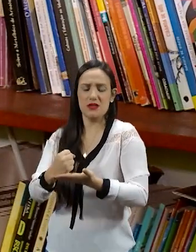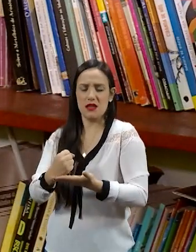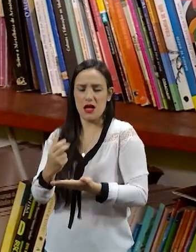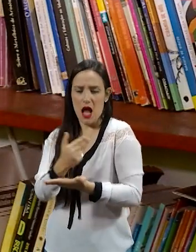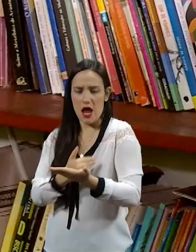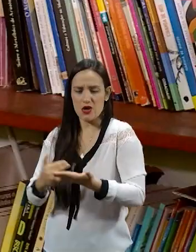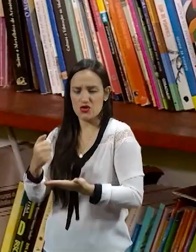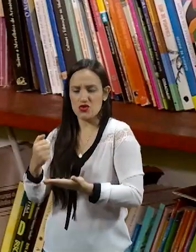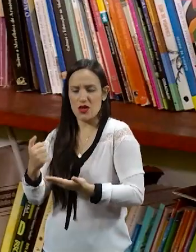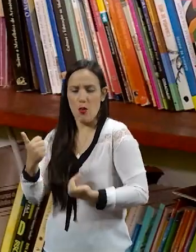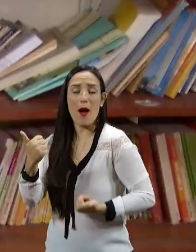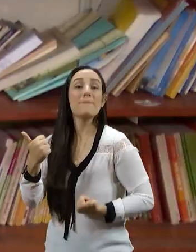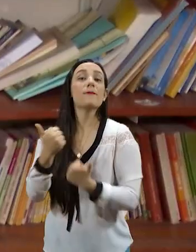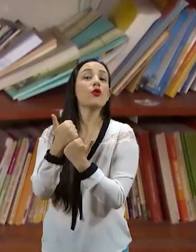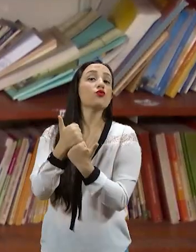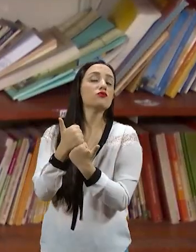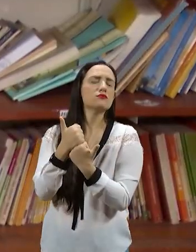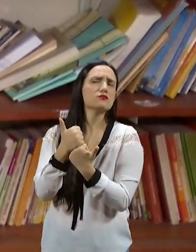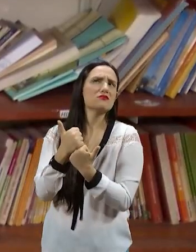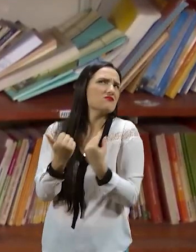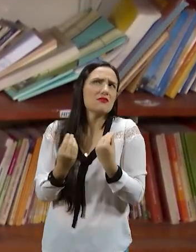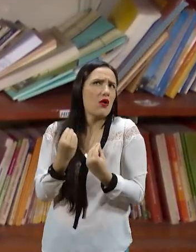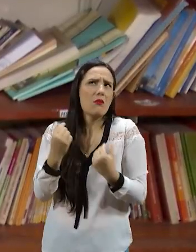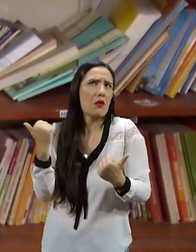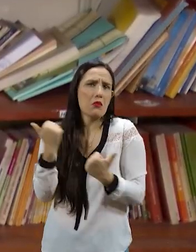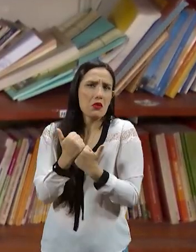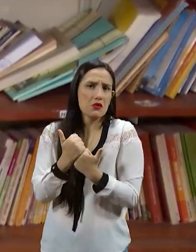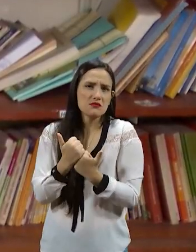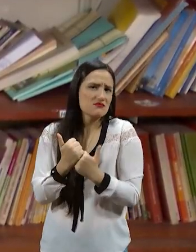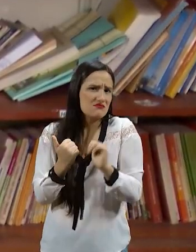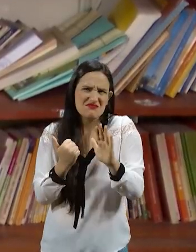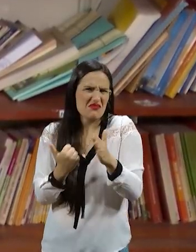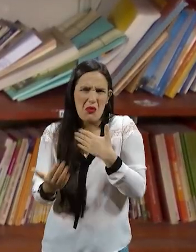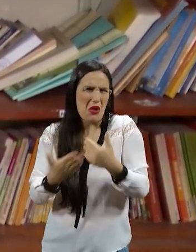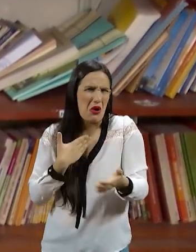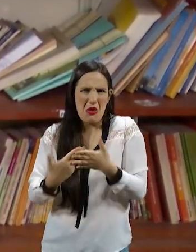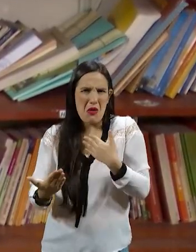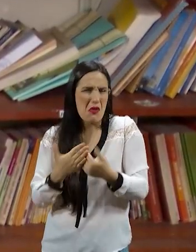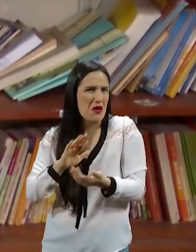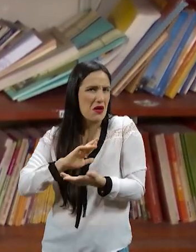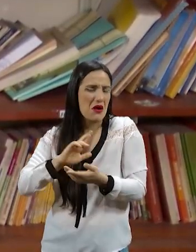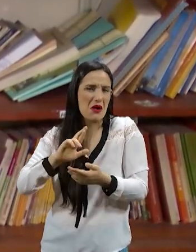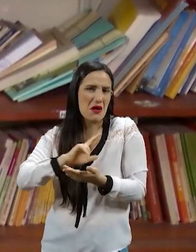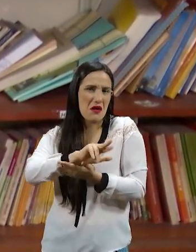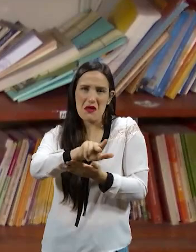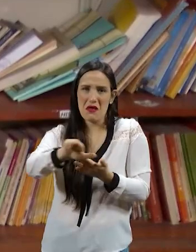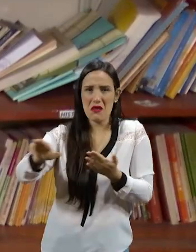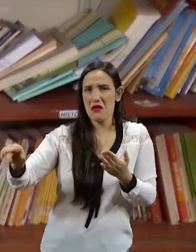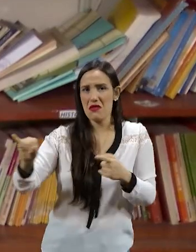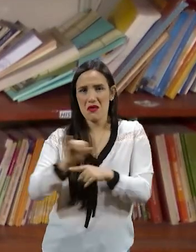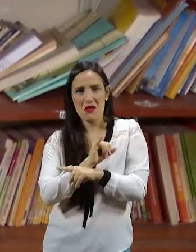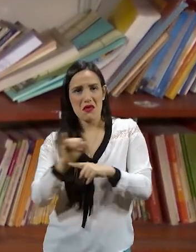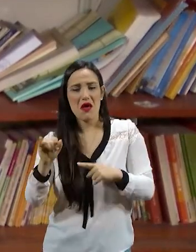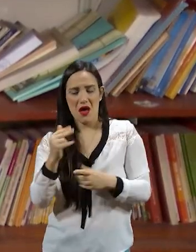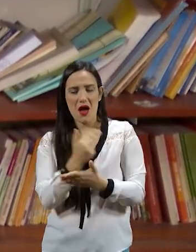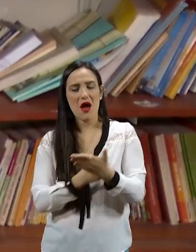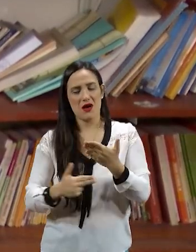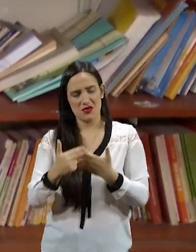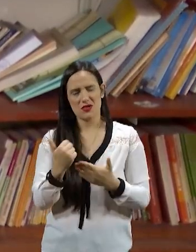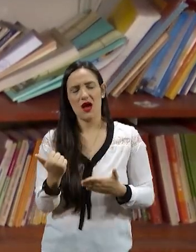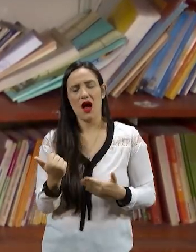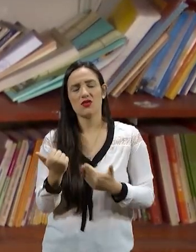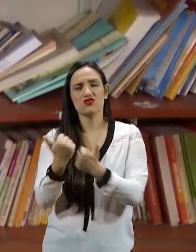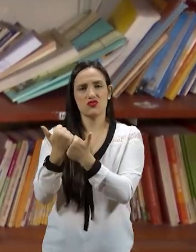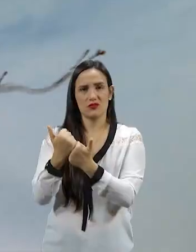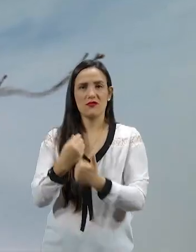suporte, que esse suporte ele pode ser em todas as expressões. A arte é um grande suporte para a